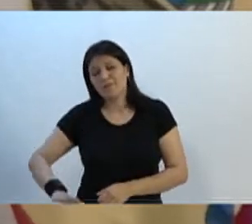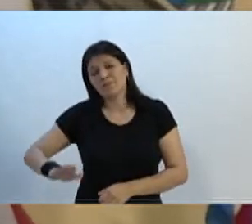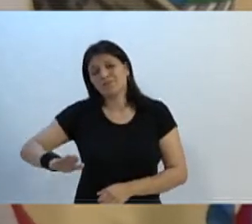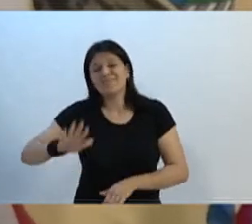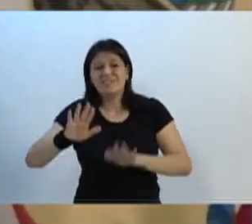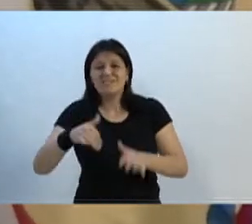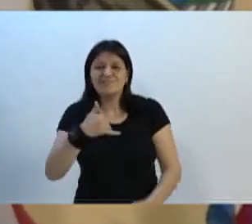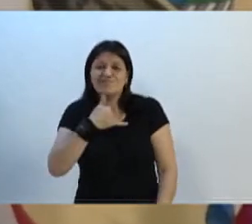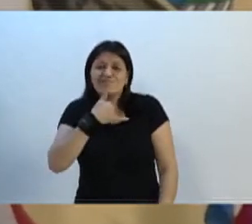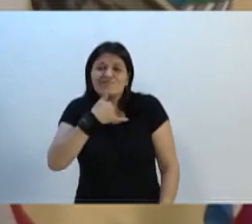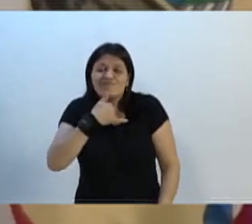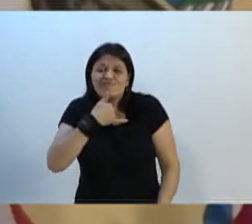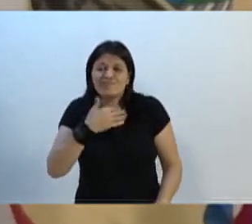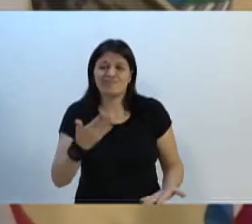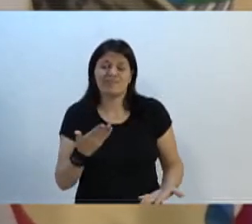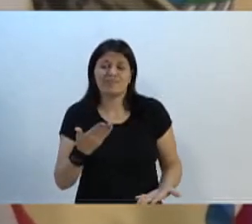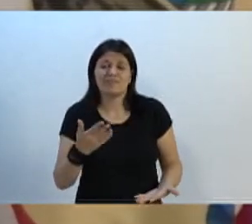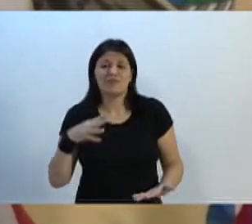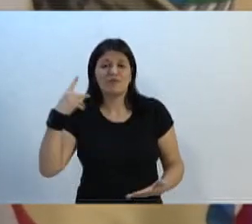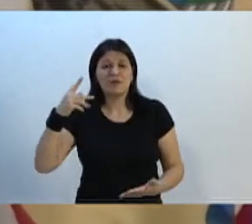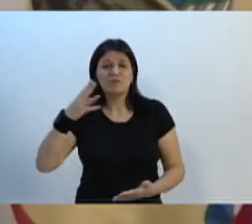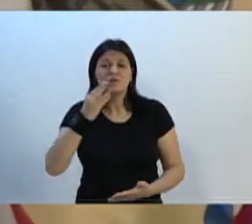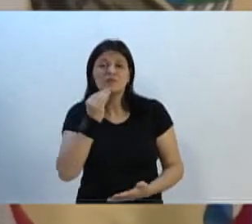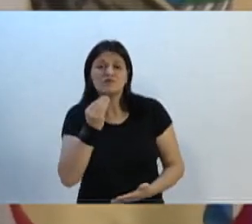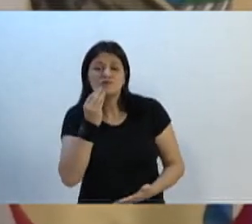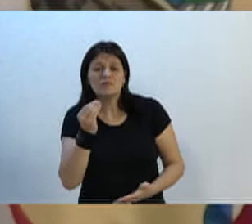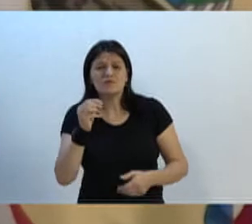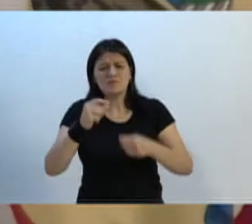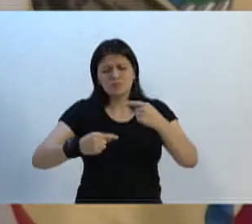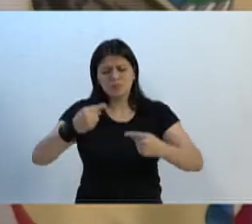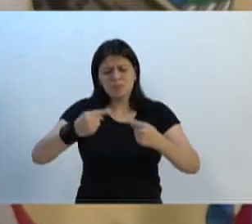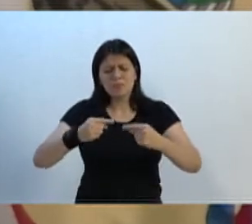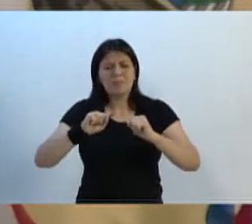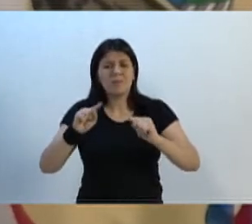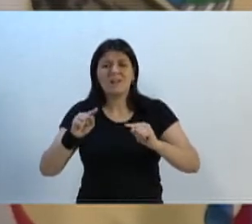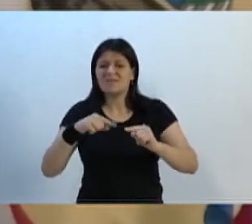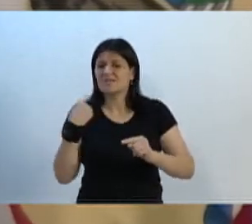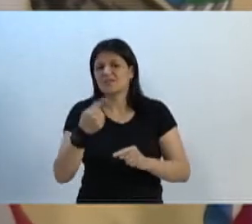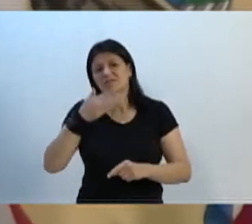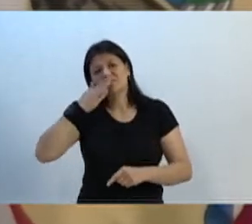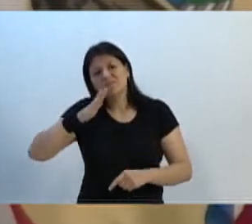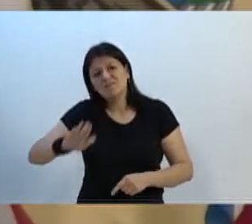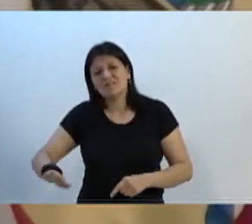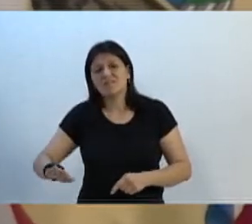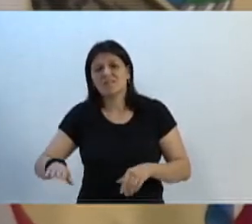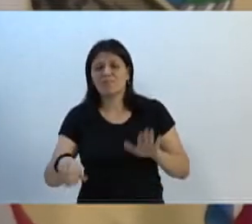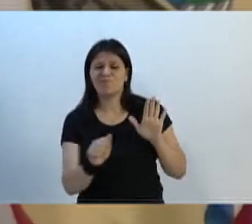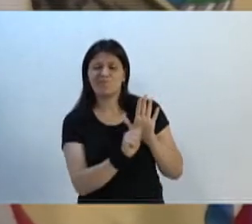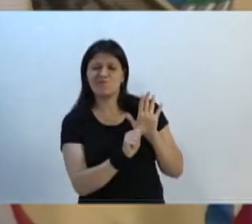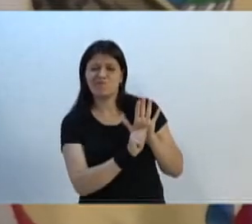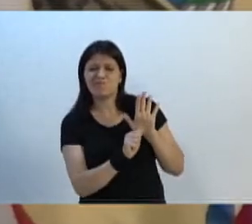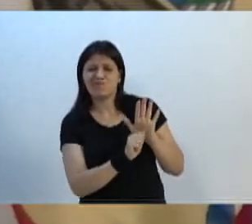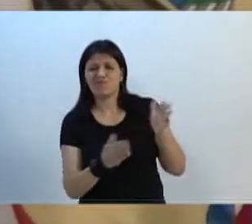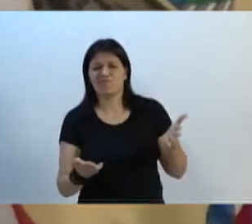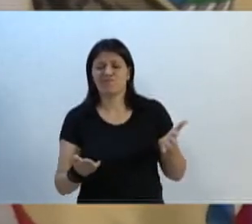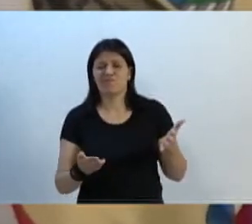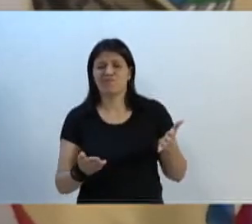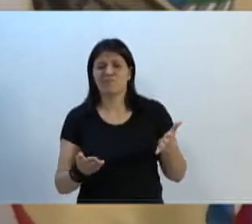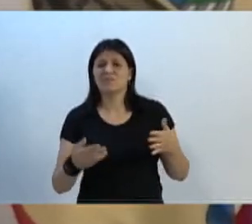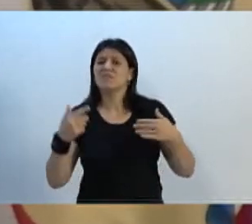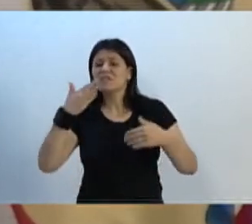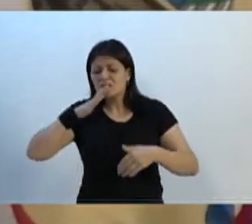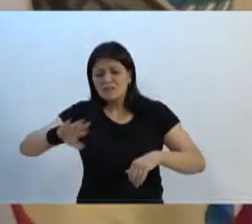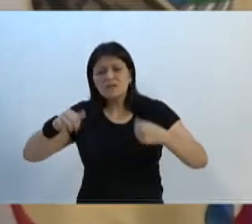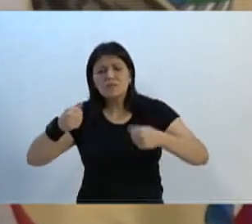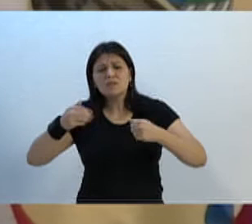infelizmente muitas vezes vereadores Gilson a gente faz a discussão aqui mas as nossas crianças estão na mão do tráfico estão na mão de um monte de situação e as crianças têm